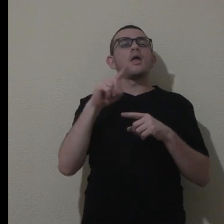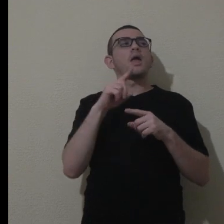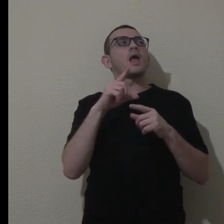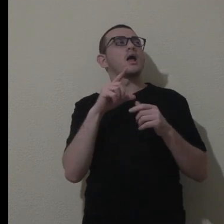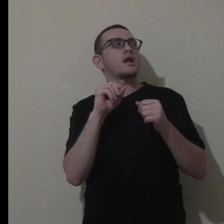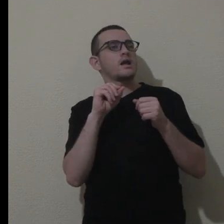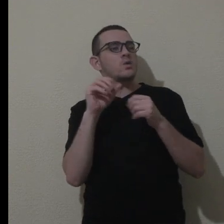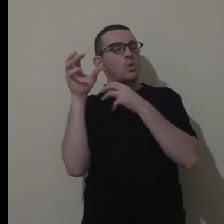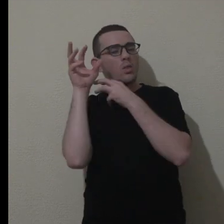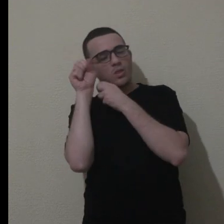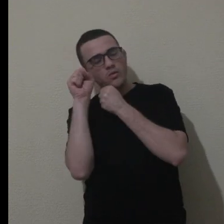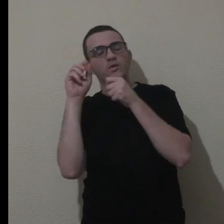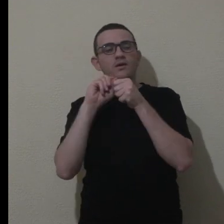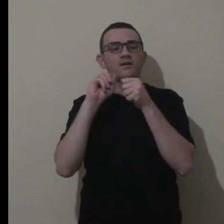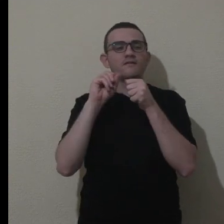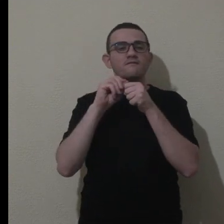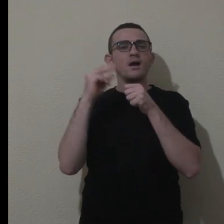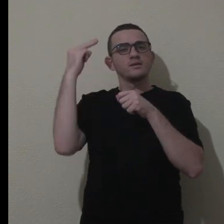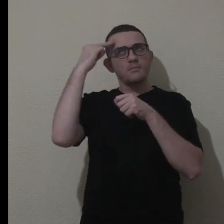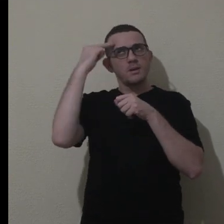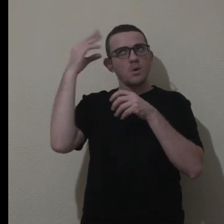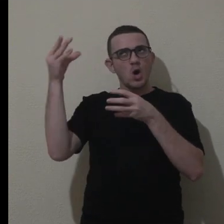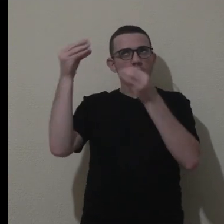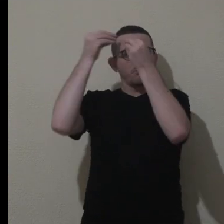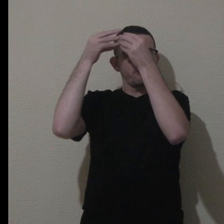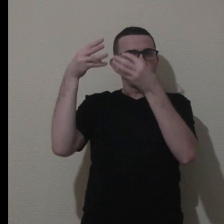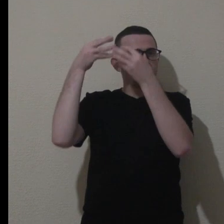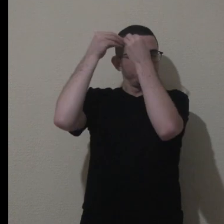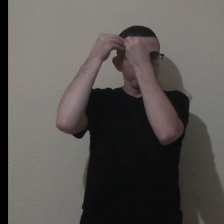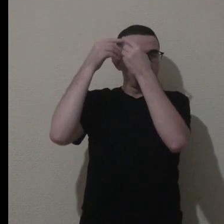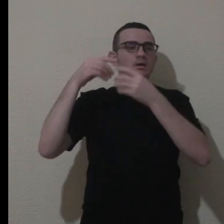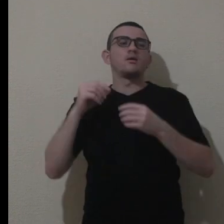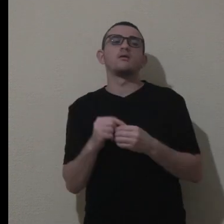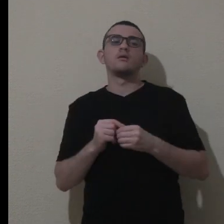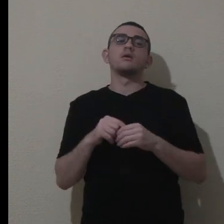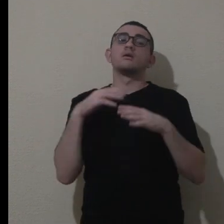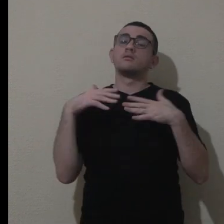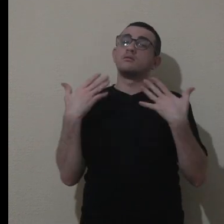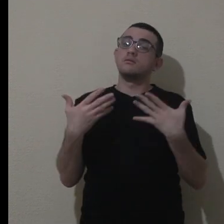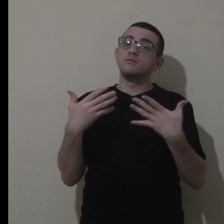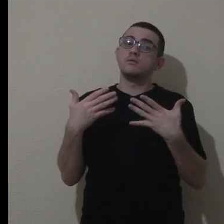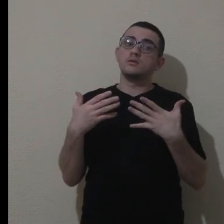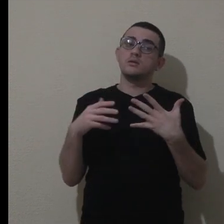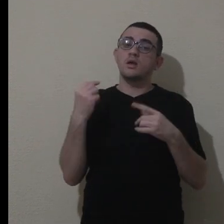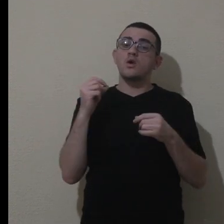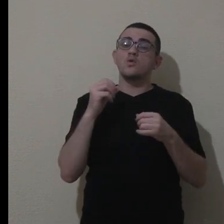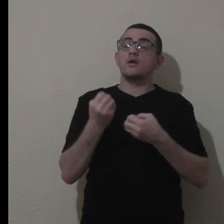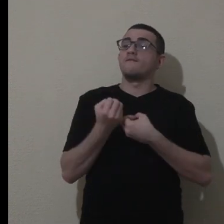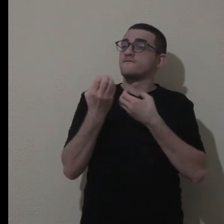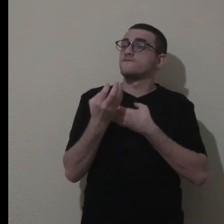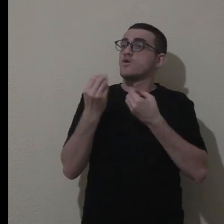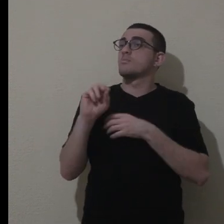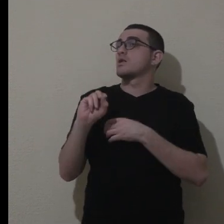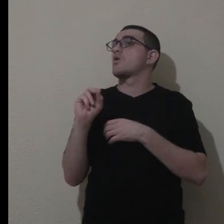responsável pela parte de armazenar as informações nas memórias, né, seja elas em termos